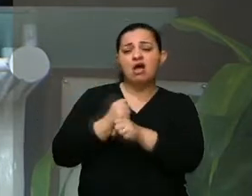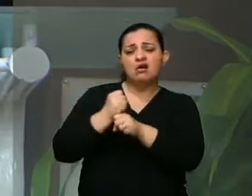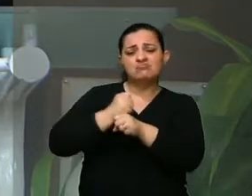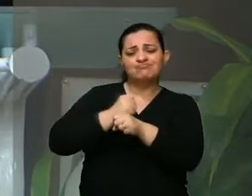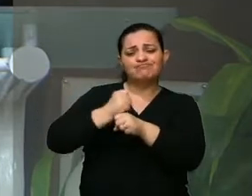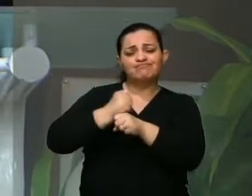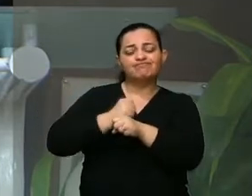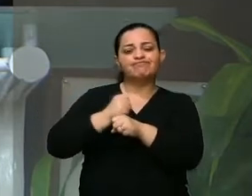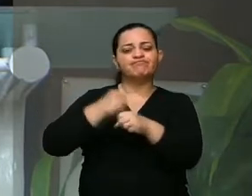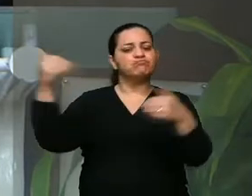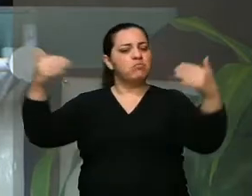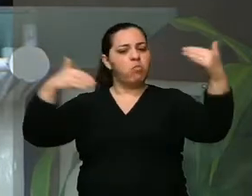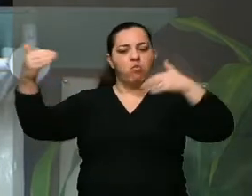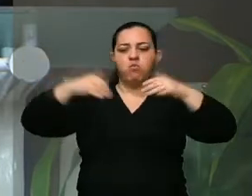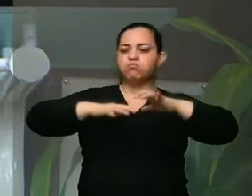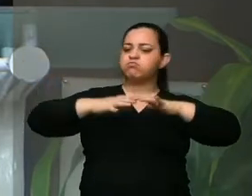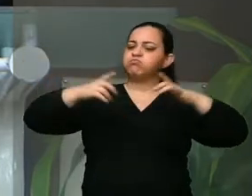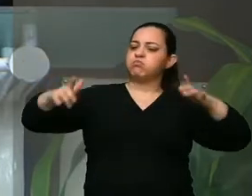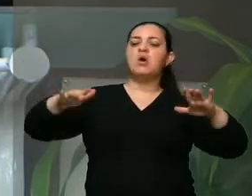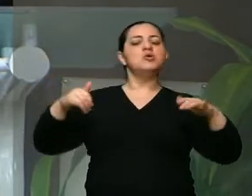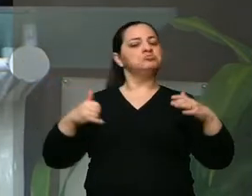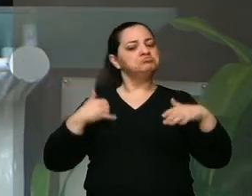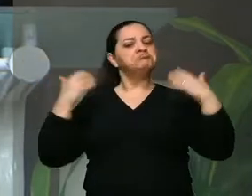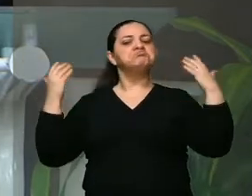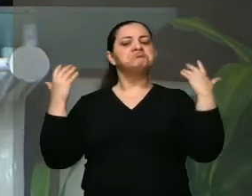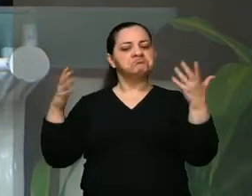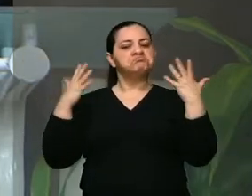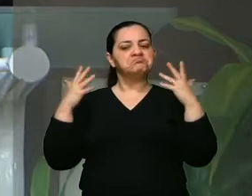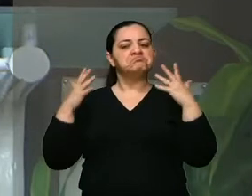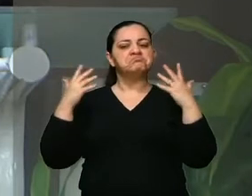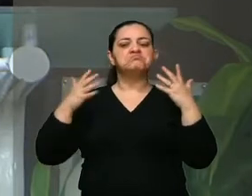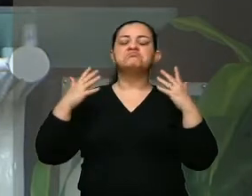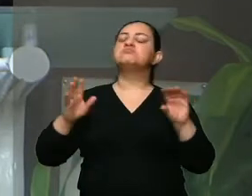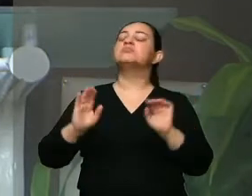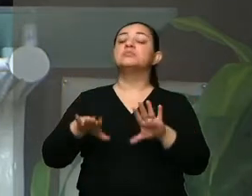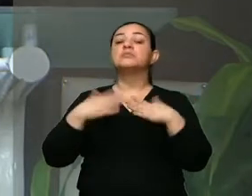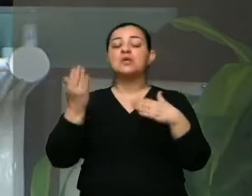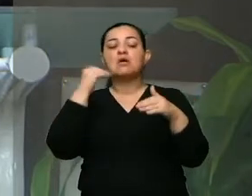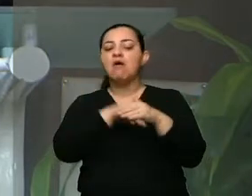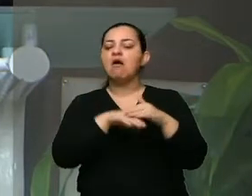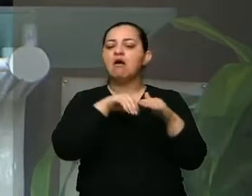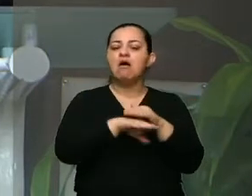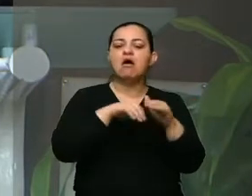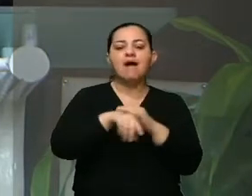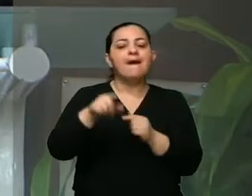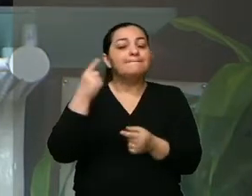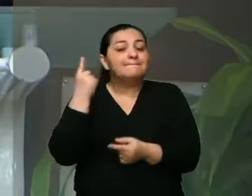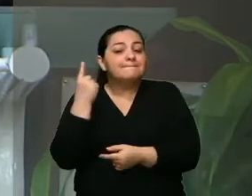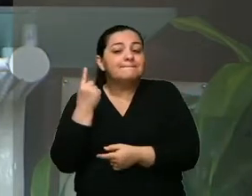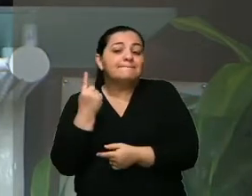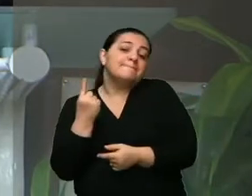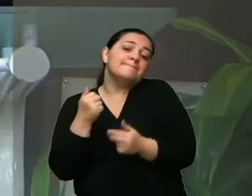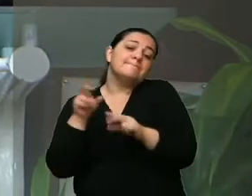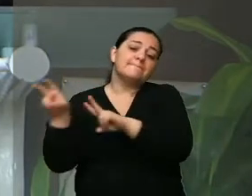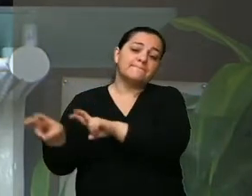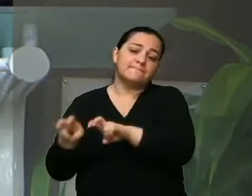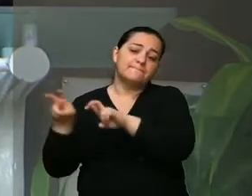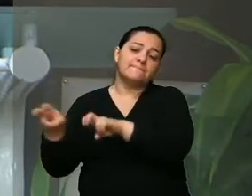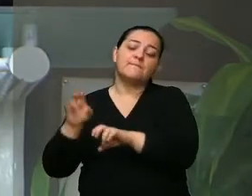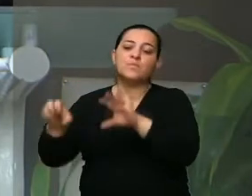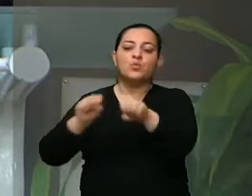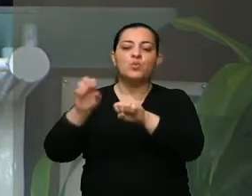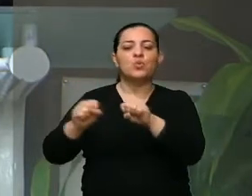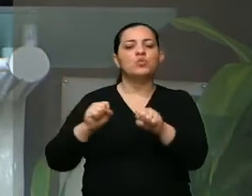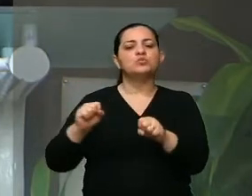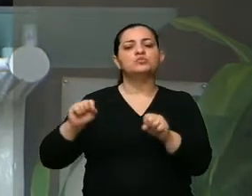fartura e ele reservando pensa primeira primeira colheita já